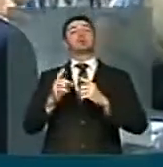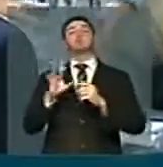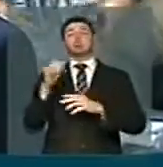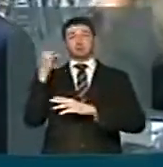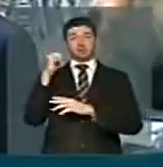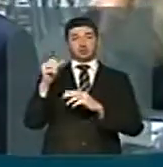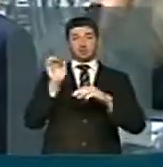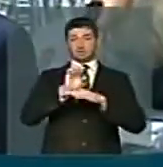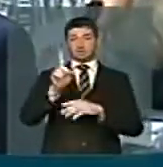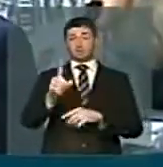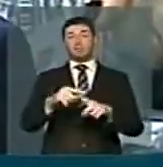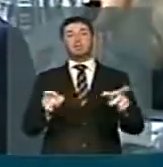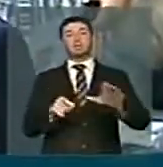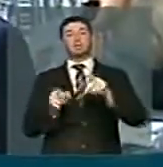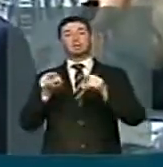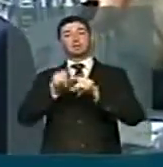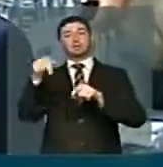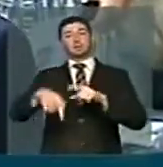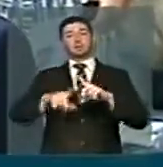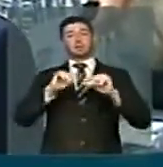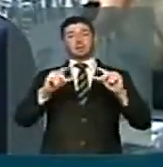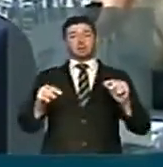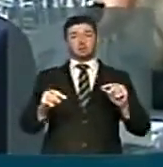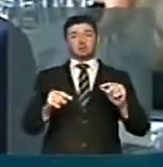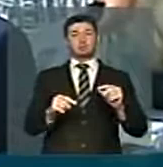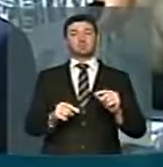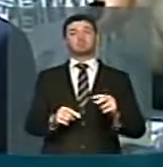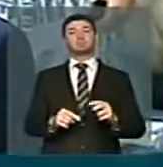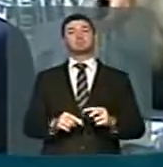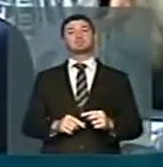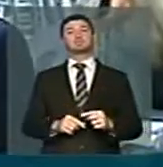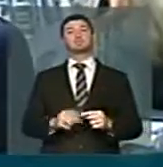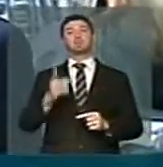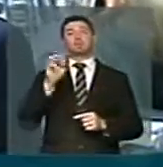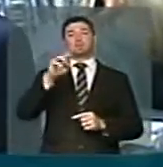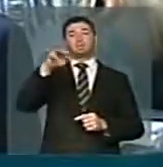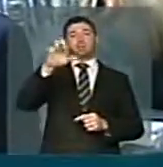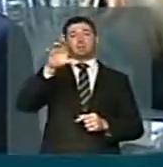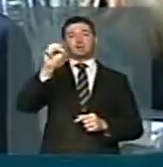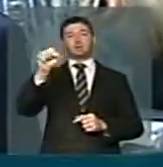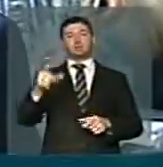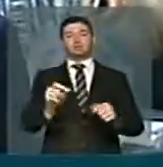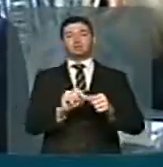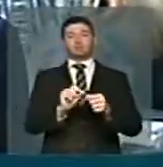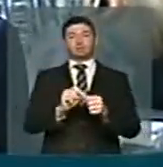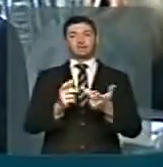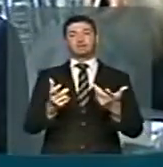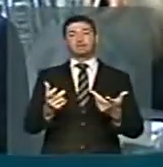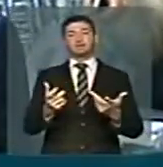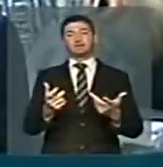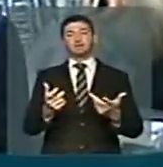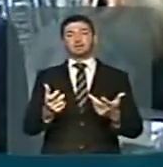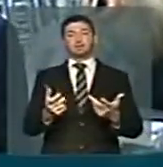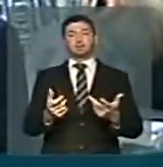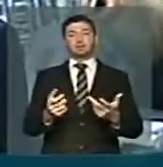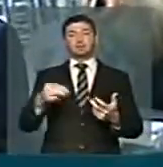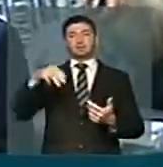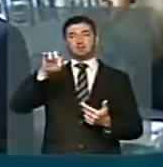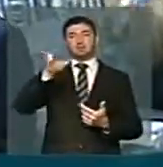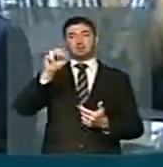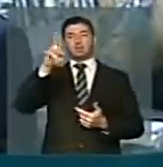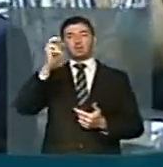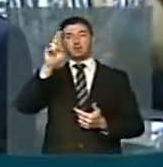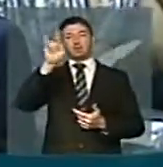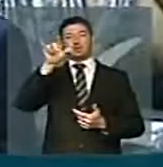Estado de Sergipe, mas também aqui em Brasília, o doutor Marcos deixou, não é, Dona Maria